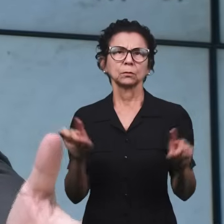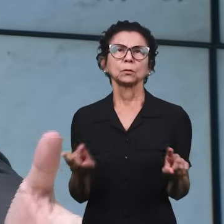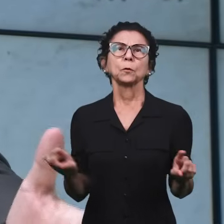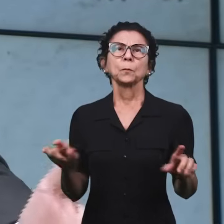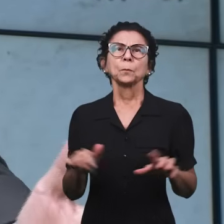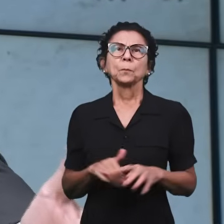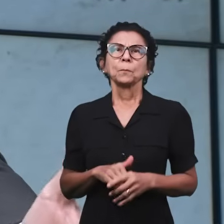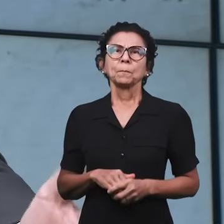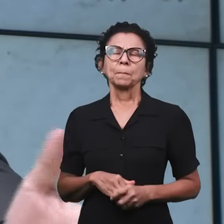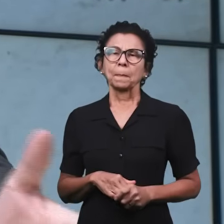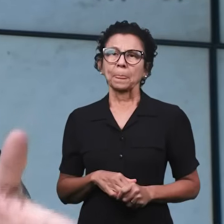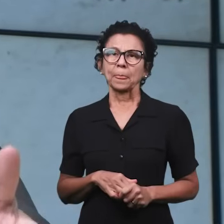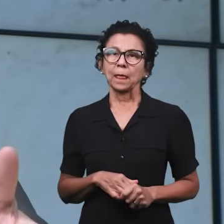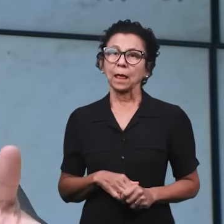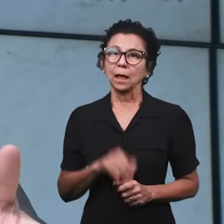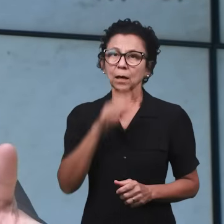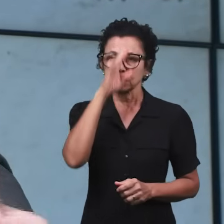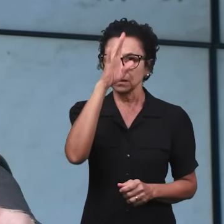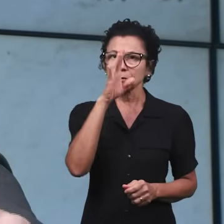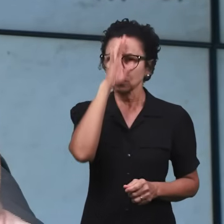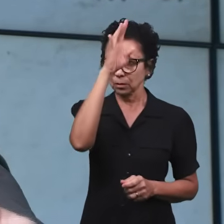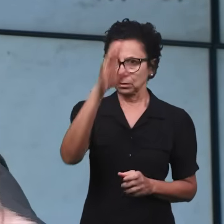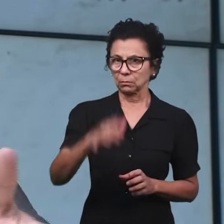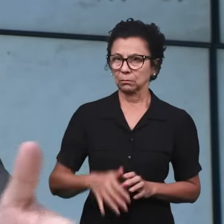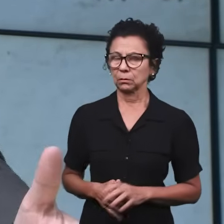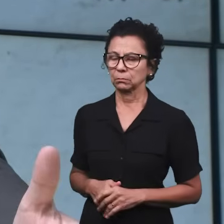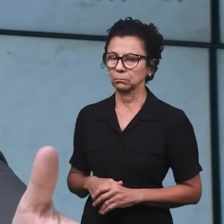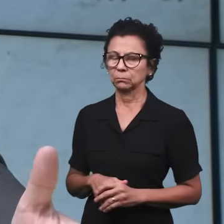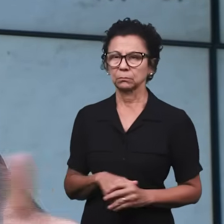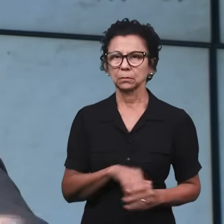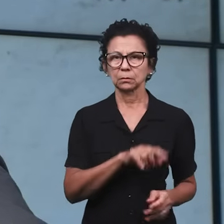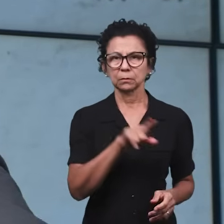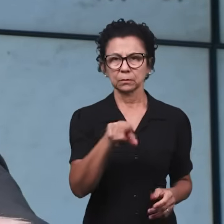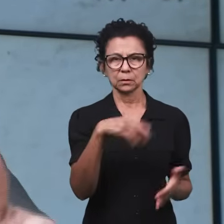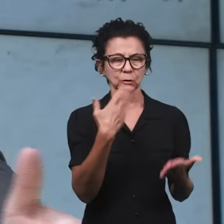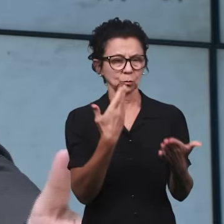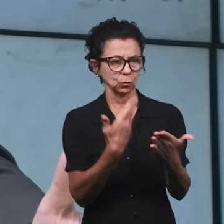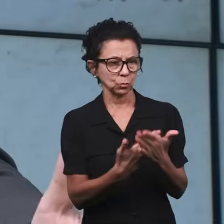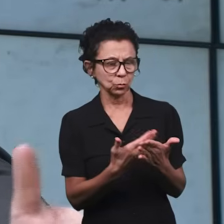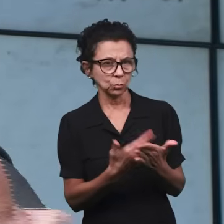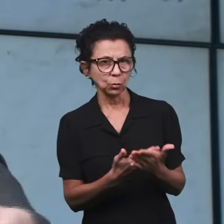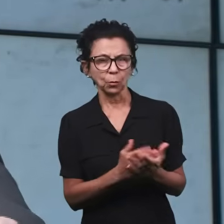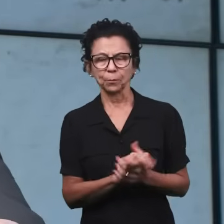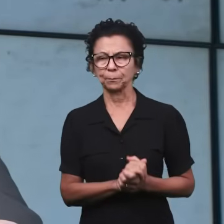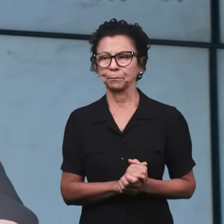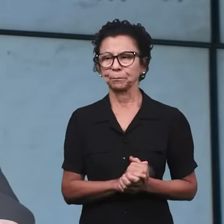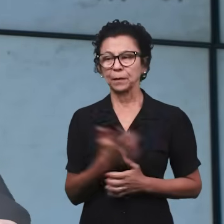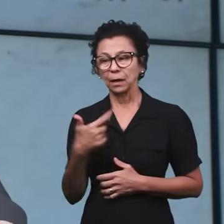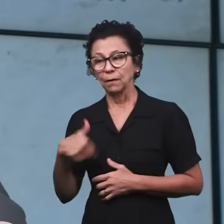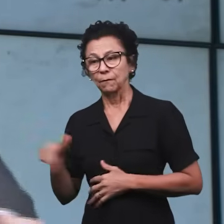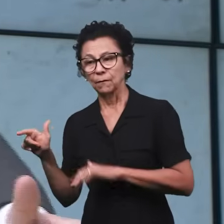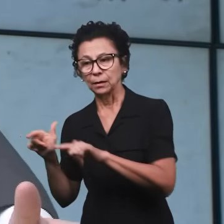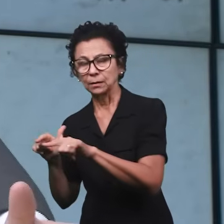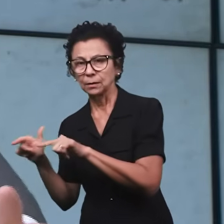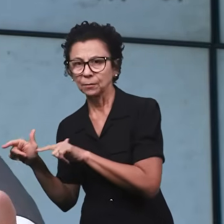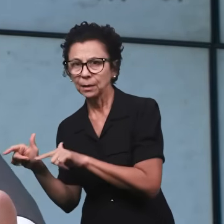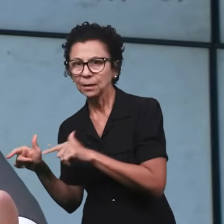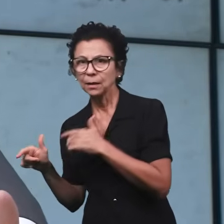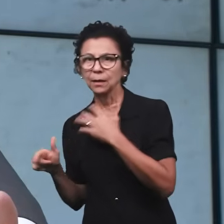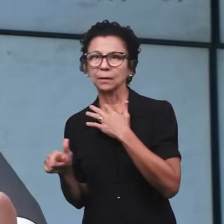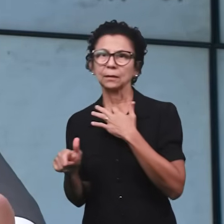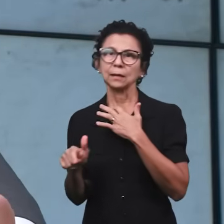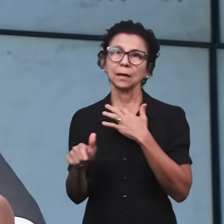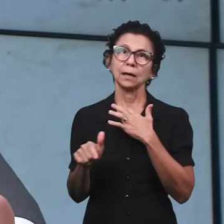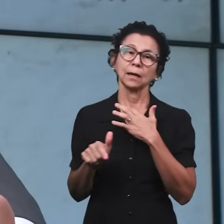é o uso que começa a ser um pouco excessivo, ou seja, a pessoa estudou, a pessoa usou para trabalhar, mas ela se estendeu um pouco mais,